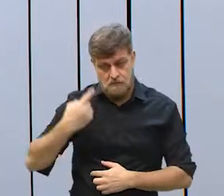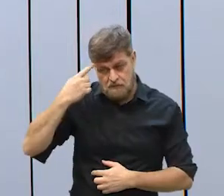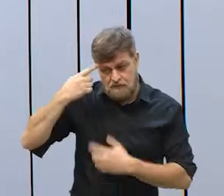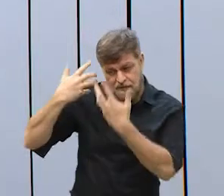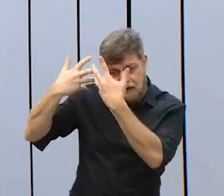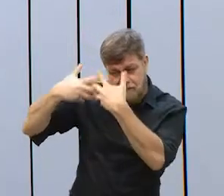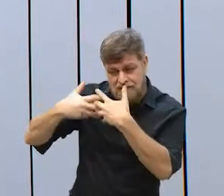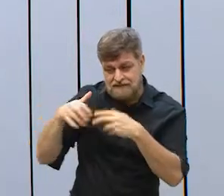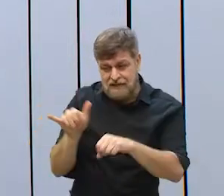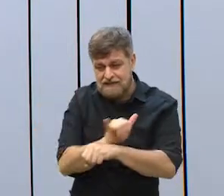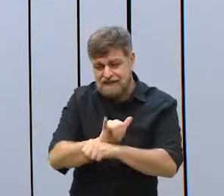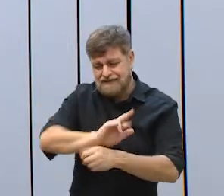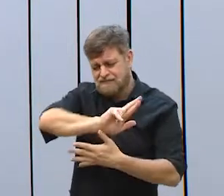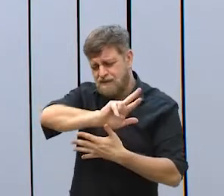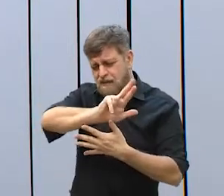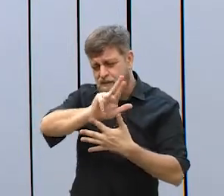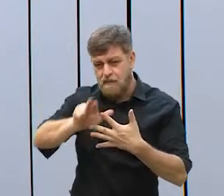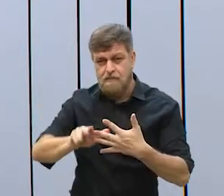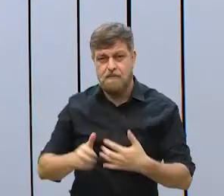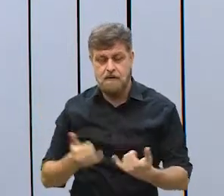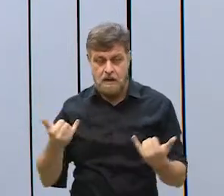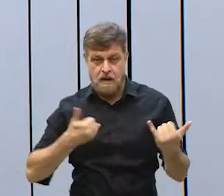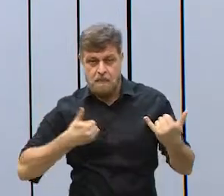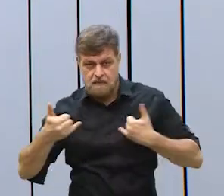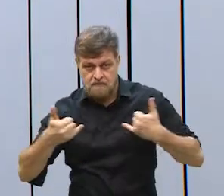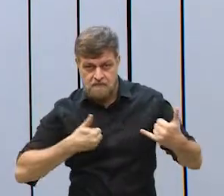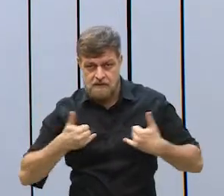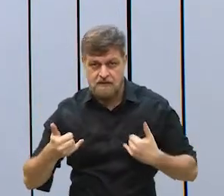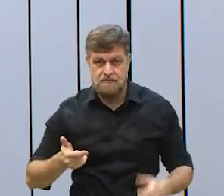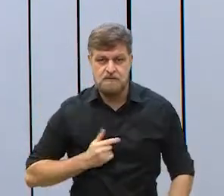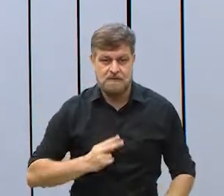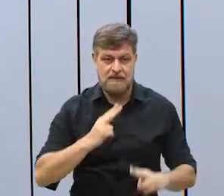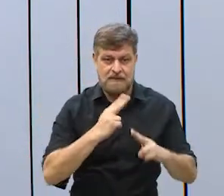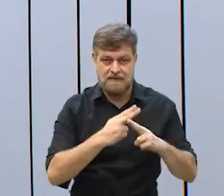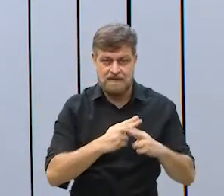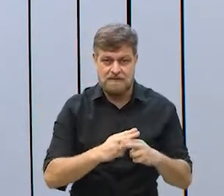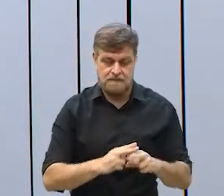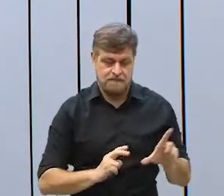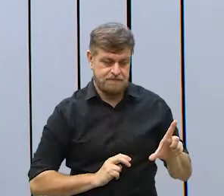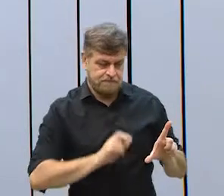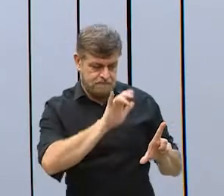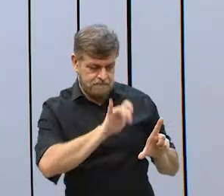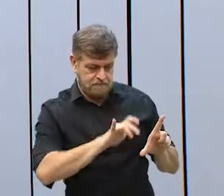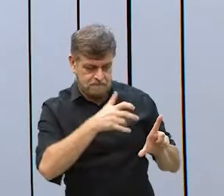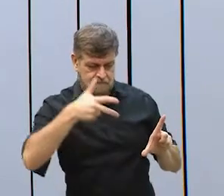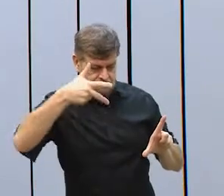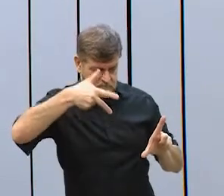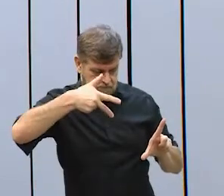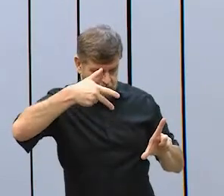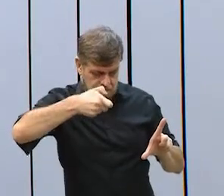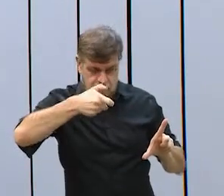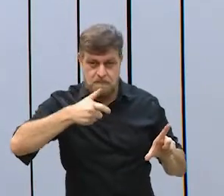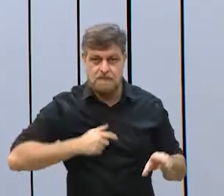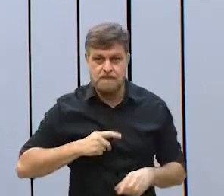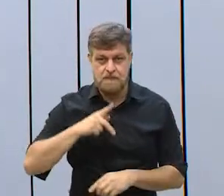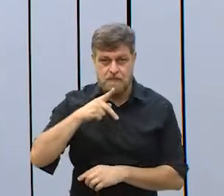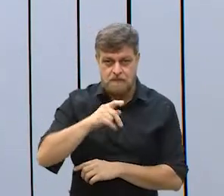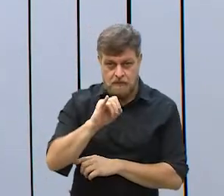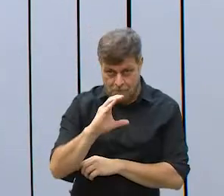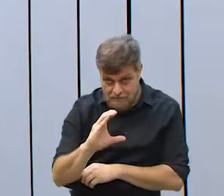em várias maneiras, tá? Aí eles me falaram que ressacava via QR Code, por exemplo, o governo do estado, através do